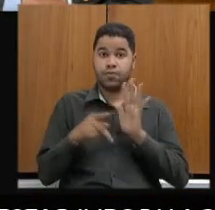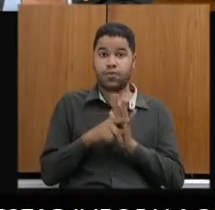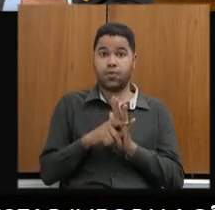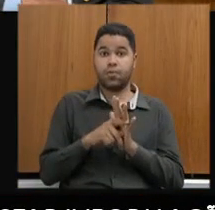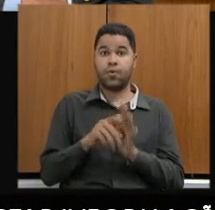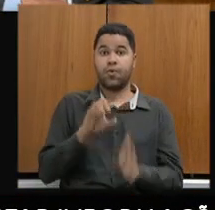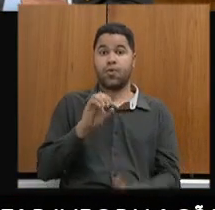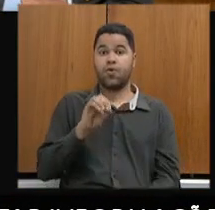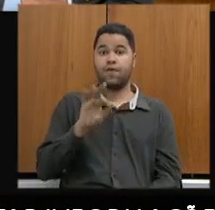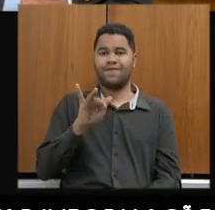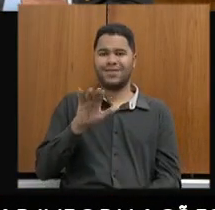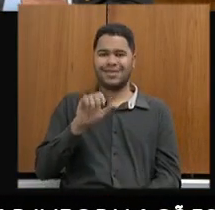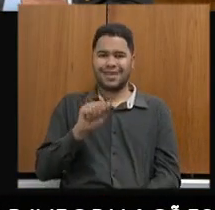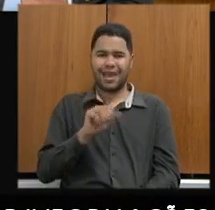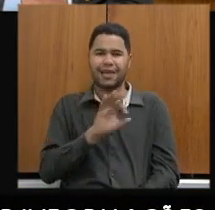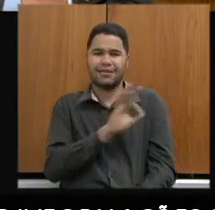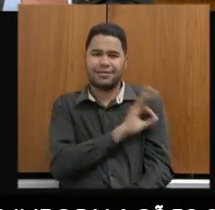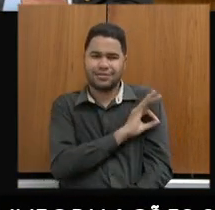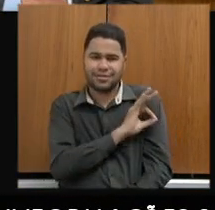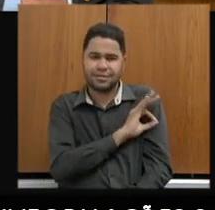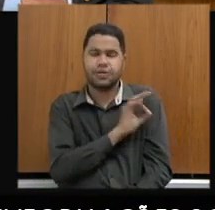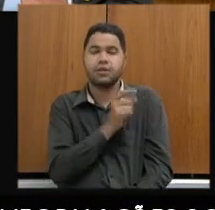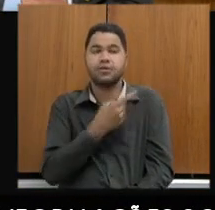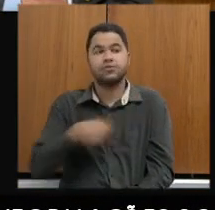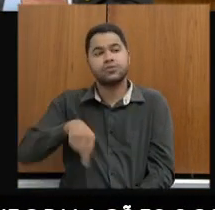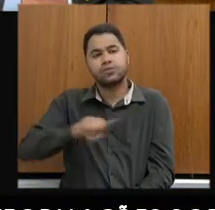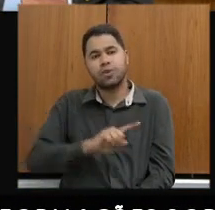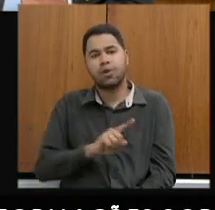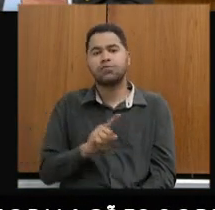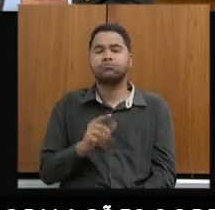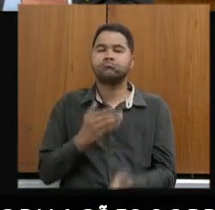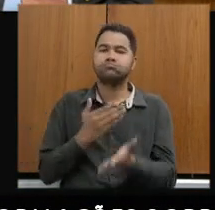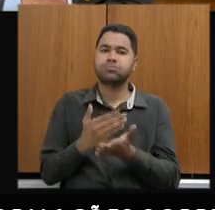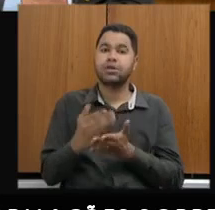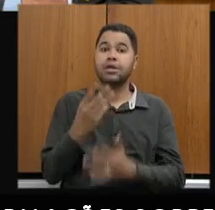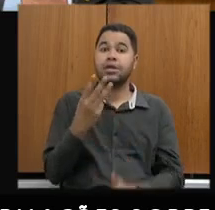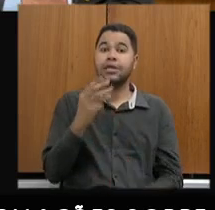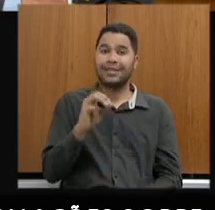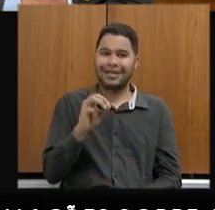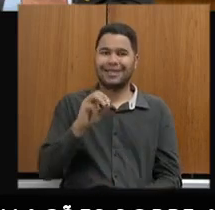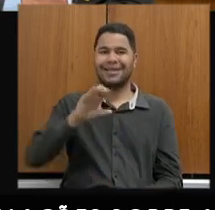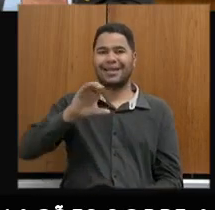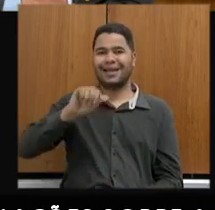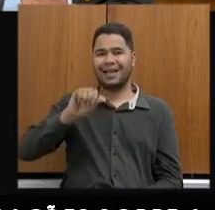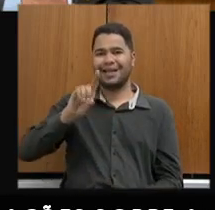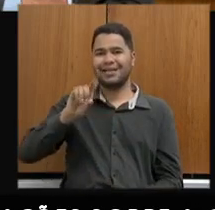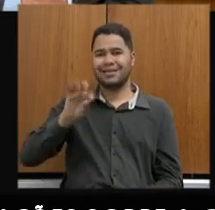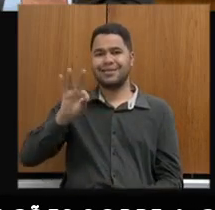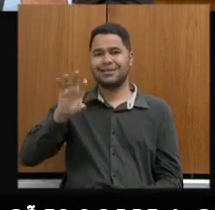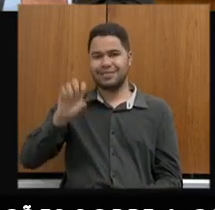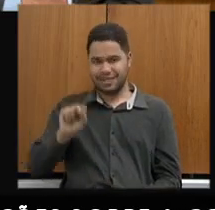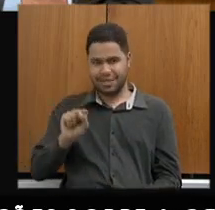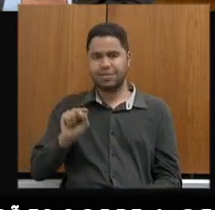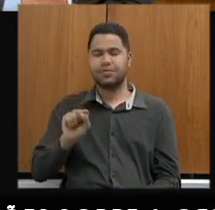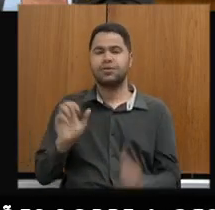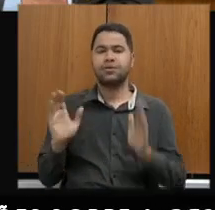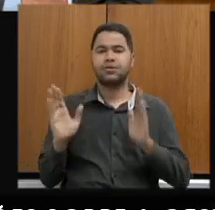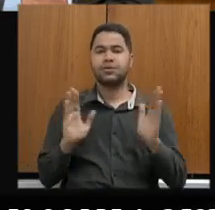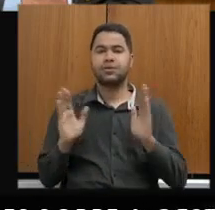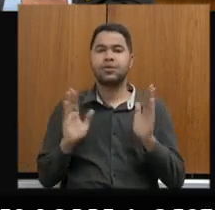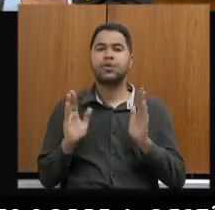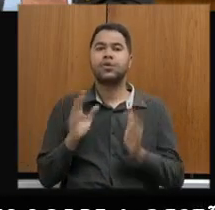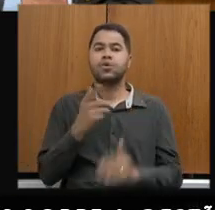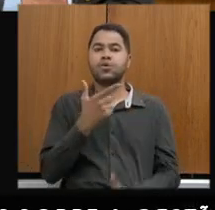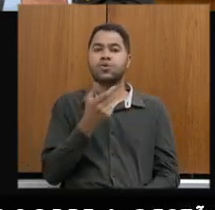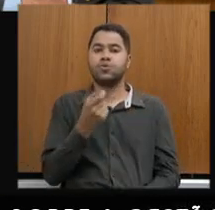durante o ano de 2020 nós tivemos aí a entrada de 30 Cadetes durante o ano de